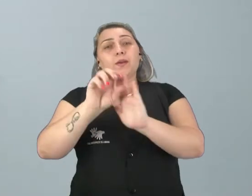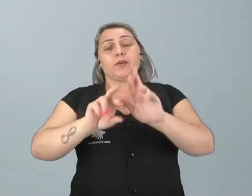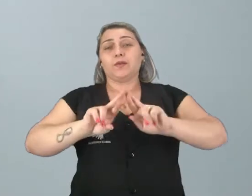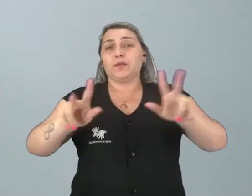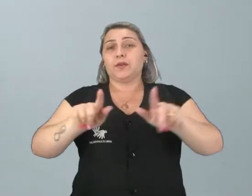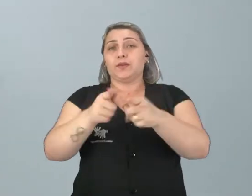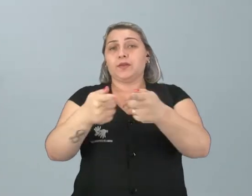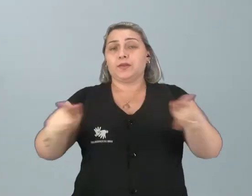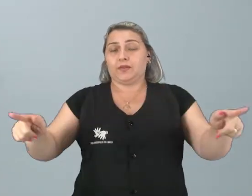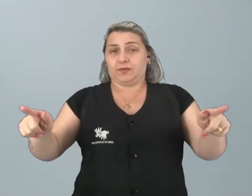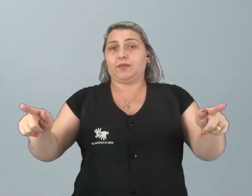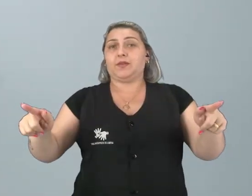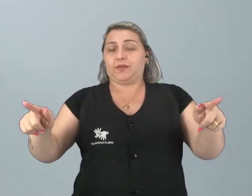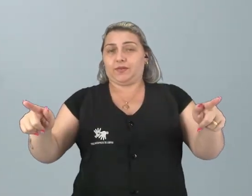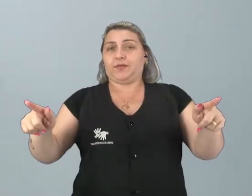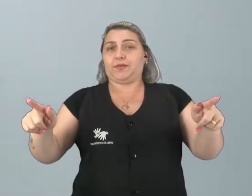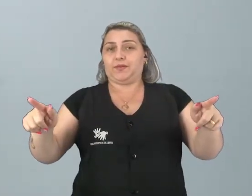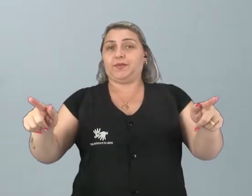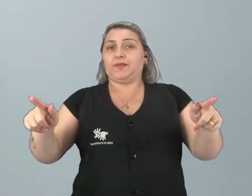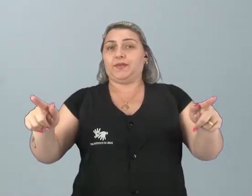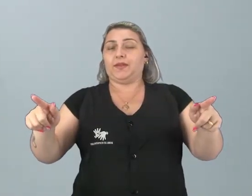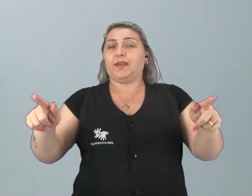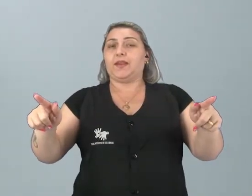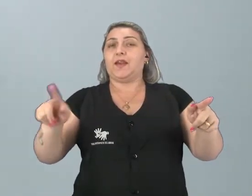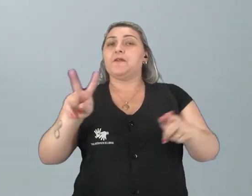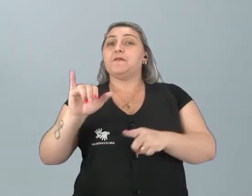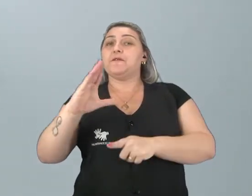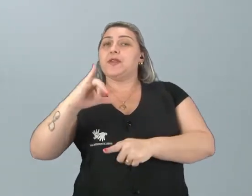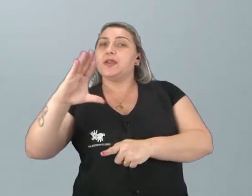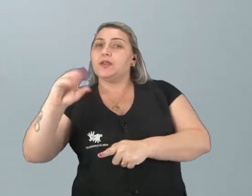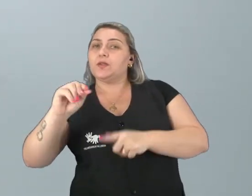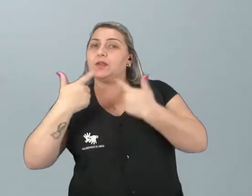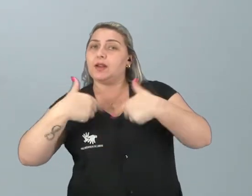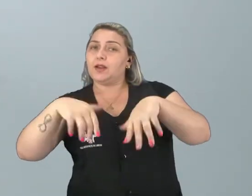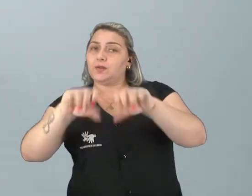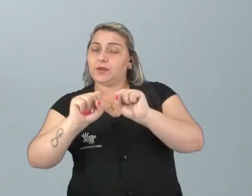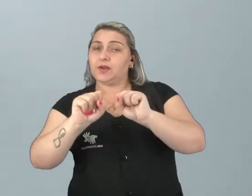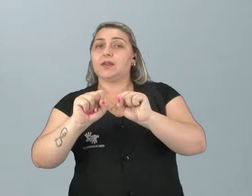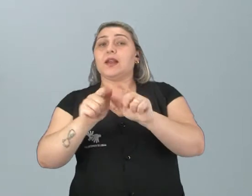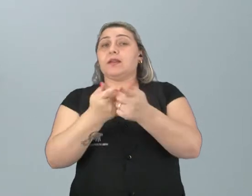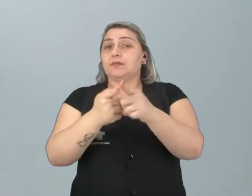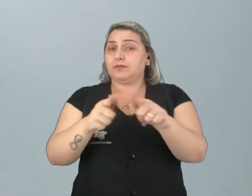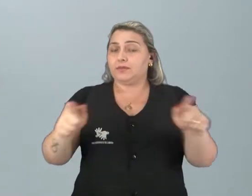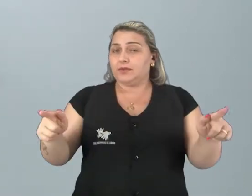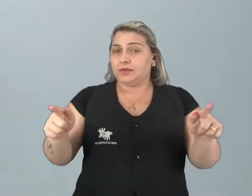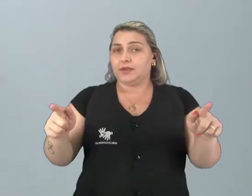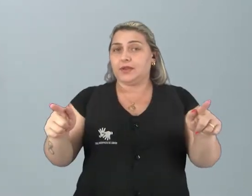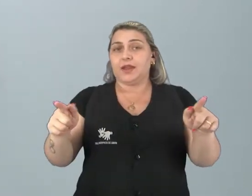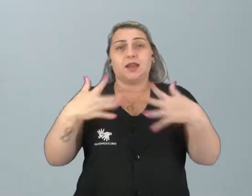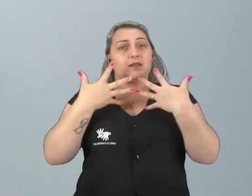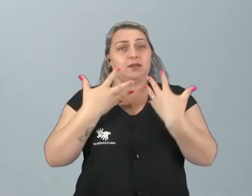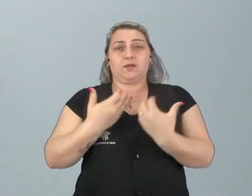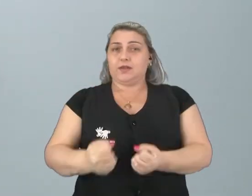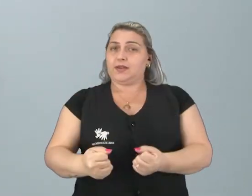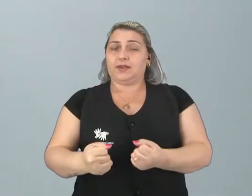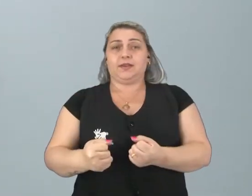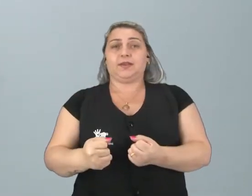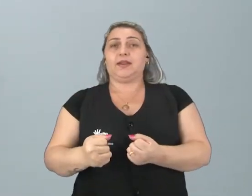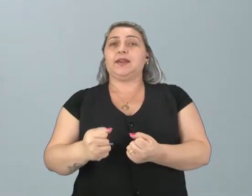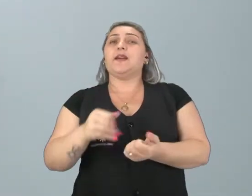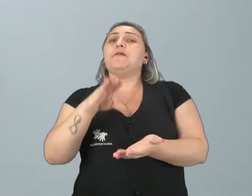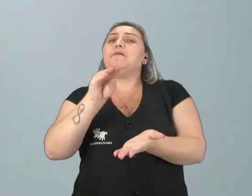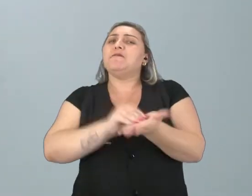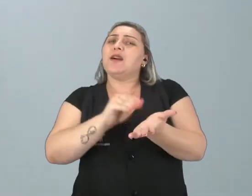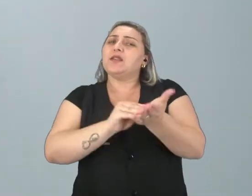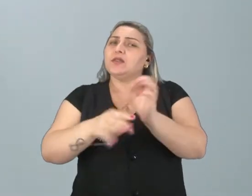para a gramática normativa, vícios de linguagem. A gramática normativa não aceita os vícios de